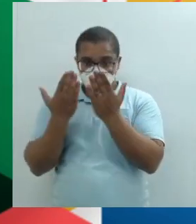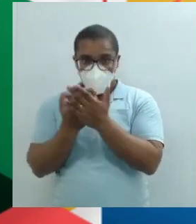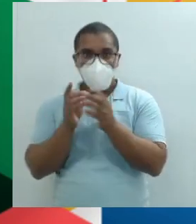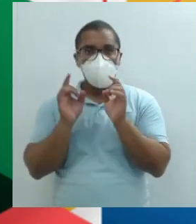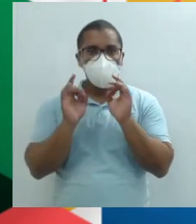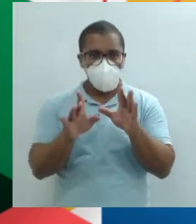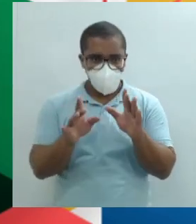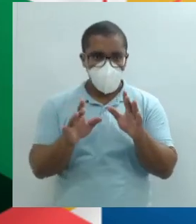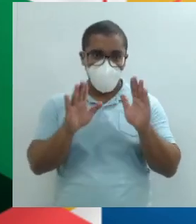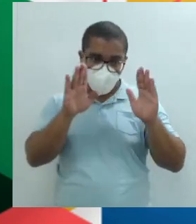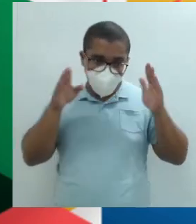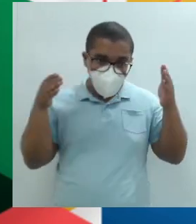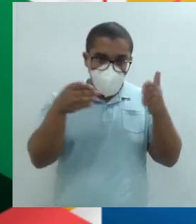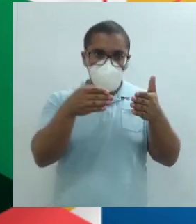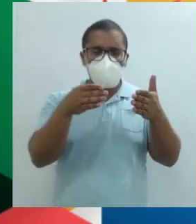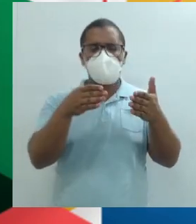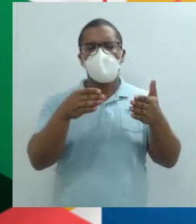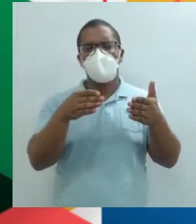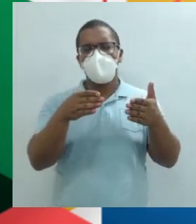só desenvolver isso, também precisa